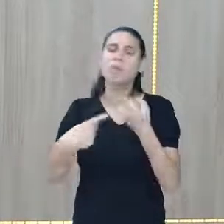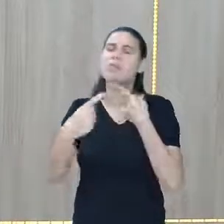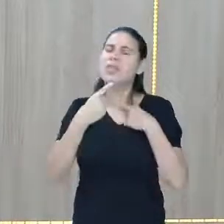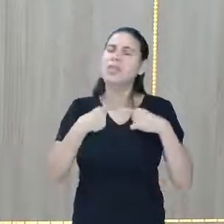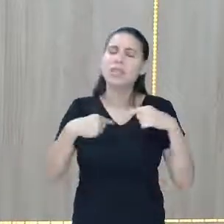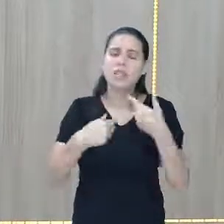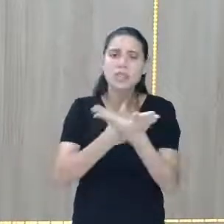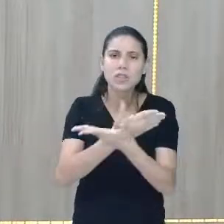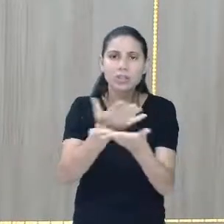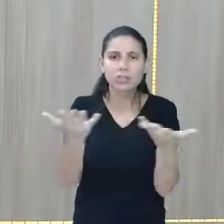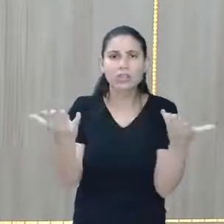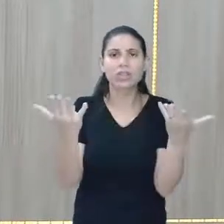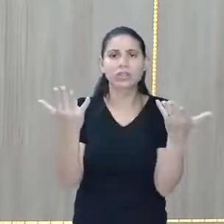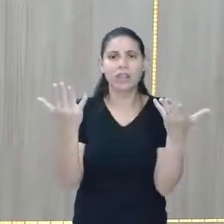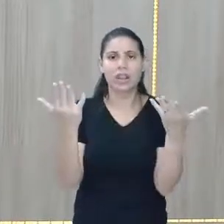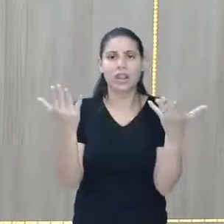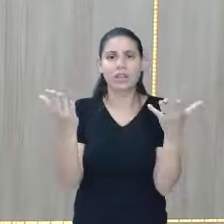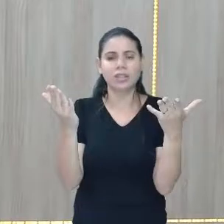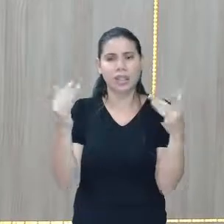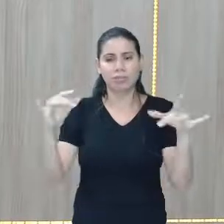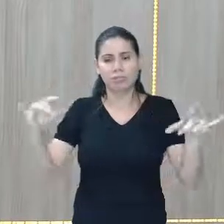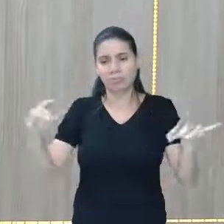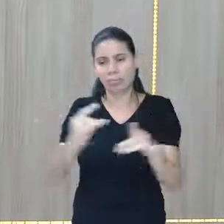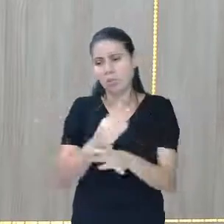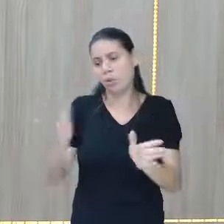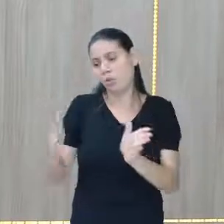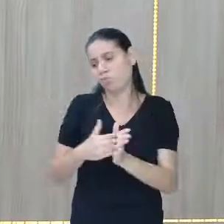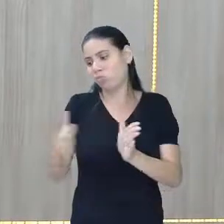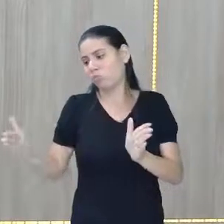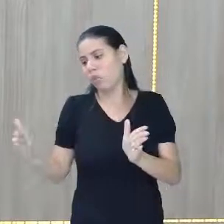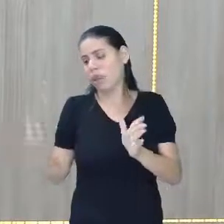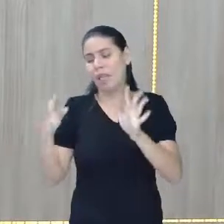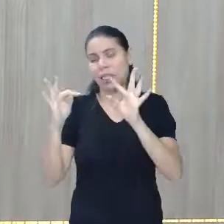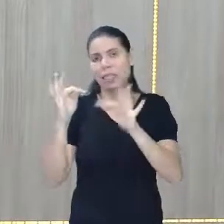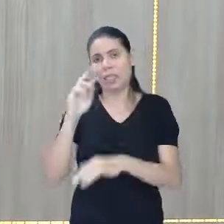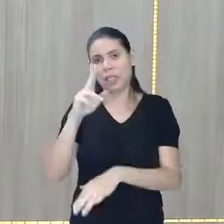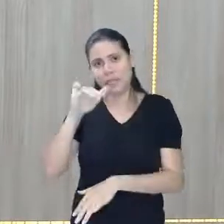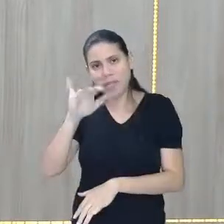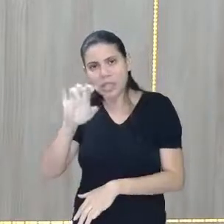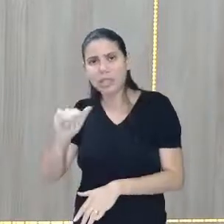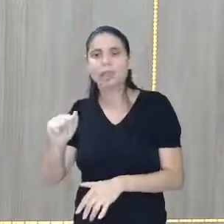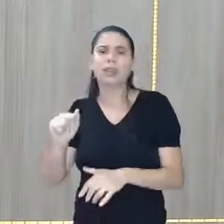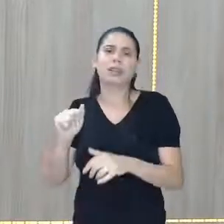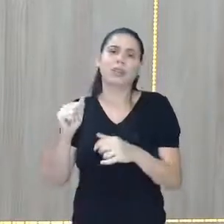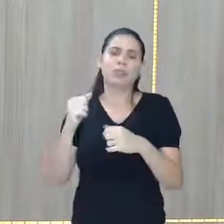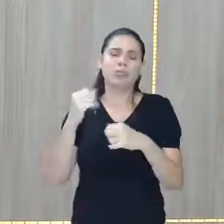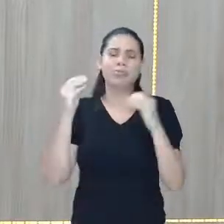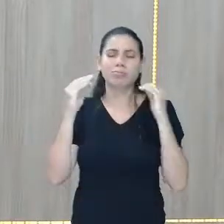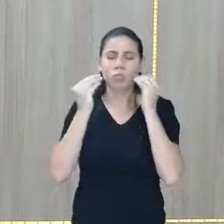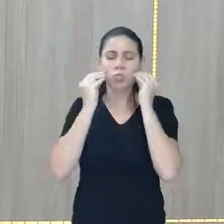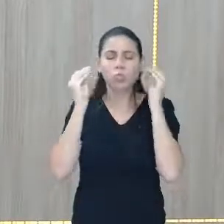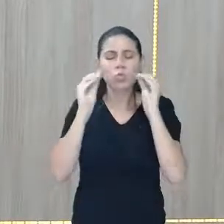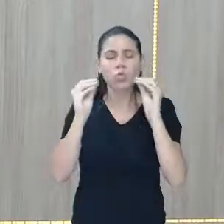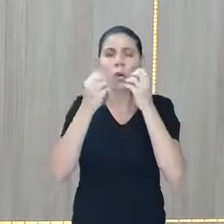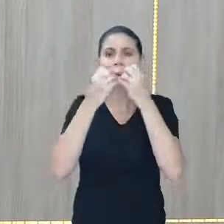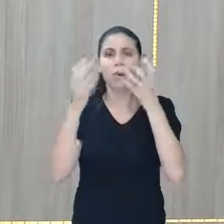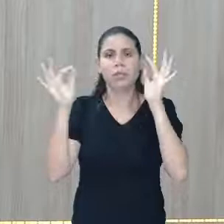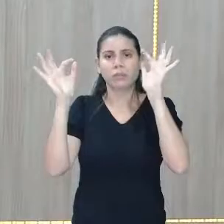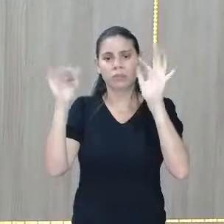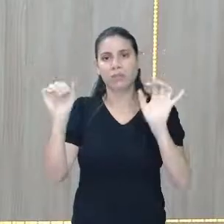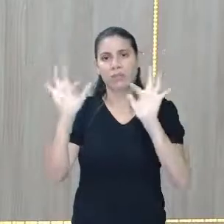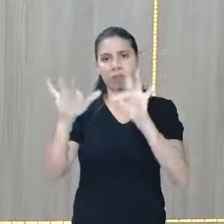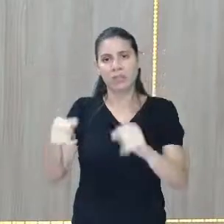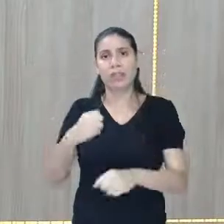vocês um fechamento desse ciclo do Travessia, né, com muita felicidade, muito carinho. Cheiro para vocês, boas festas aí,